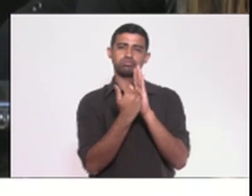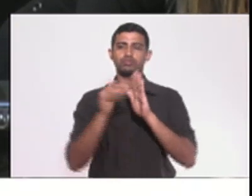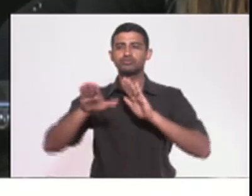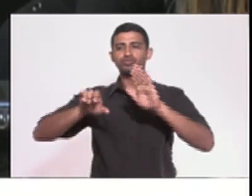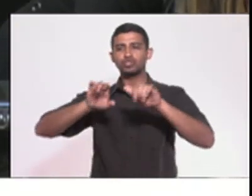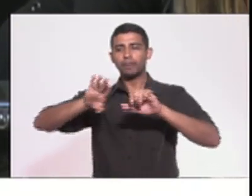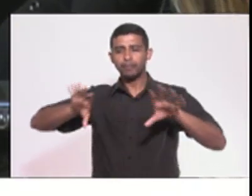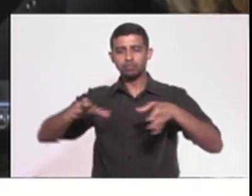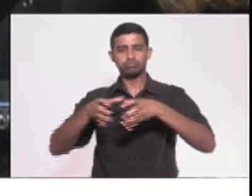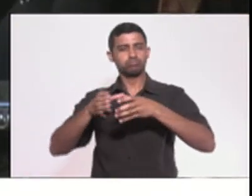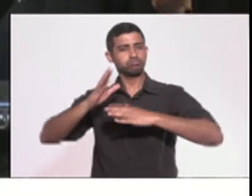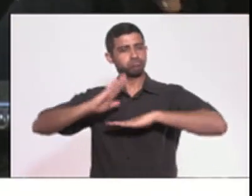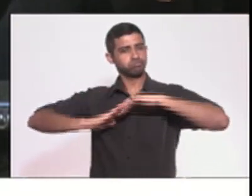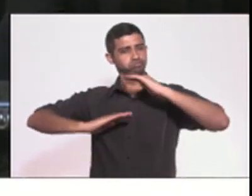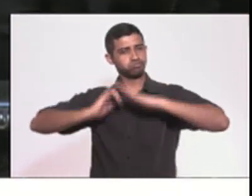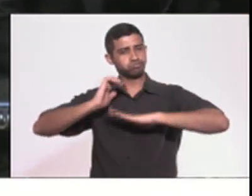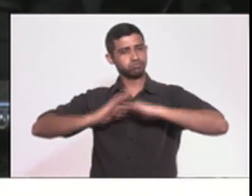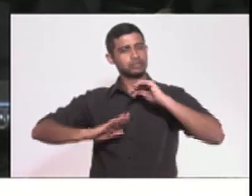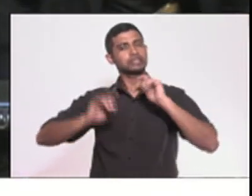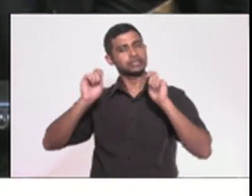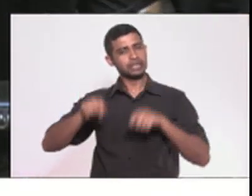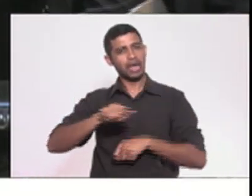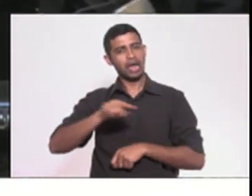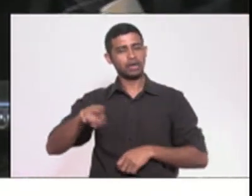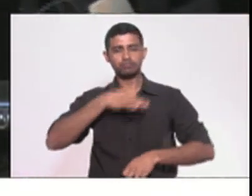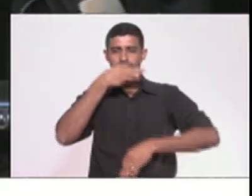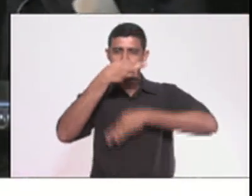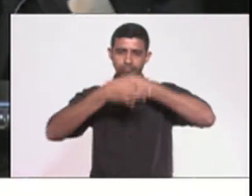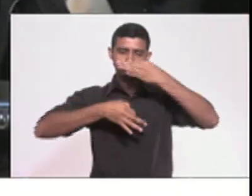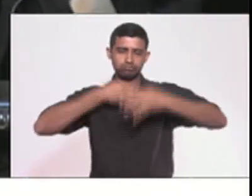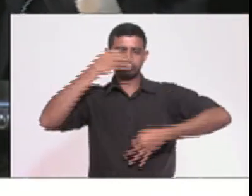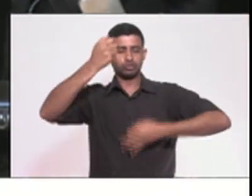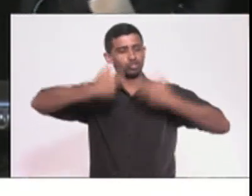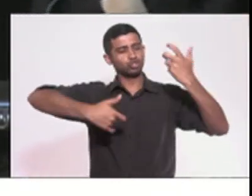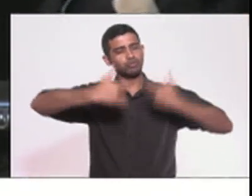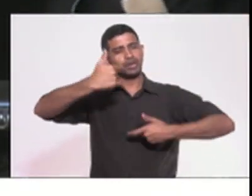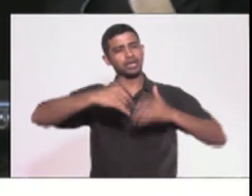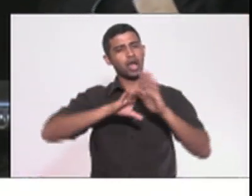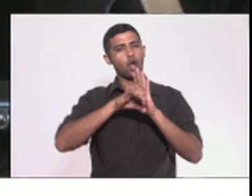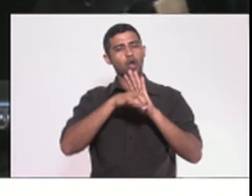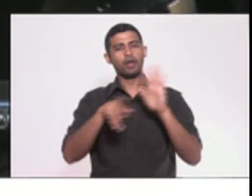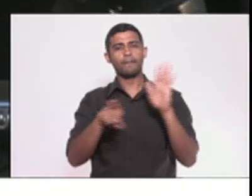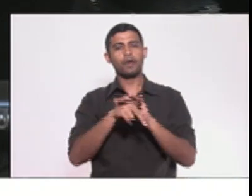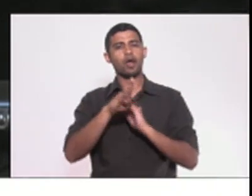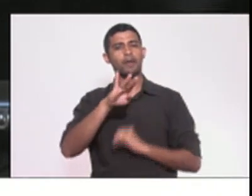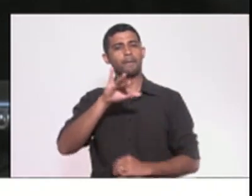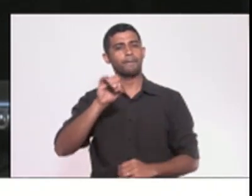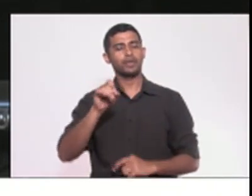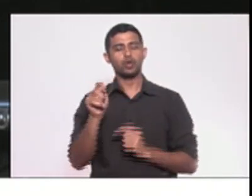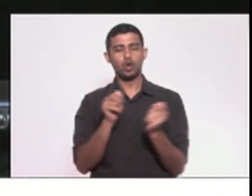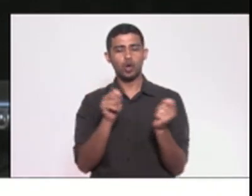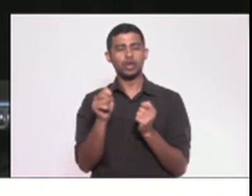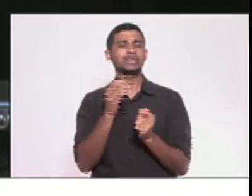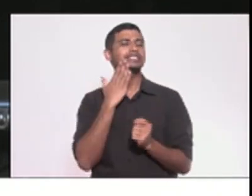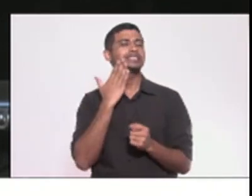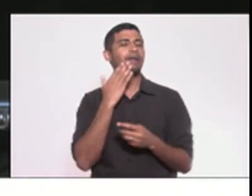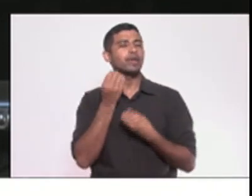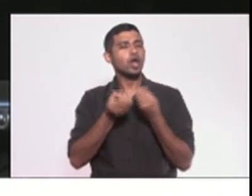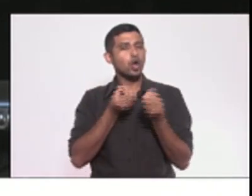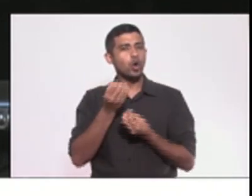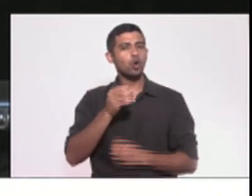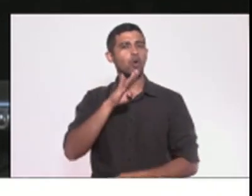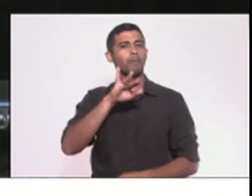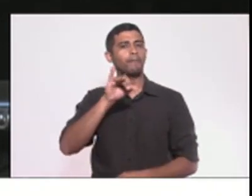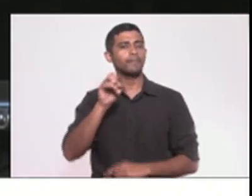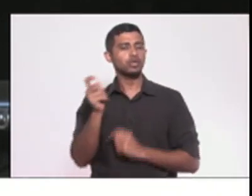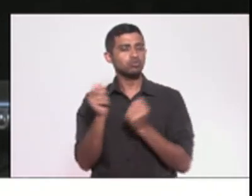que pudessem explicar o conceito da bioeconomia, de que forma ela já está presente em